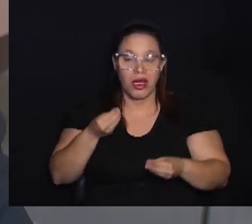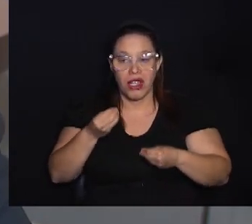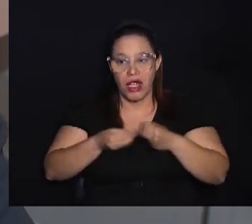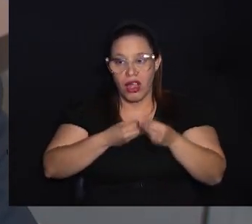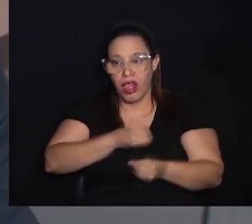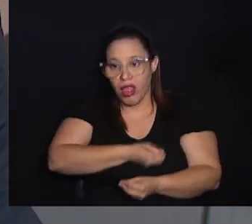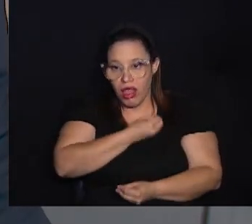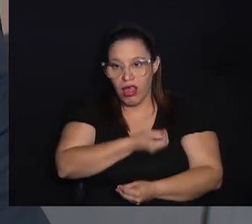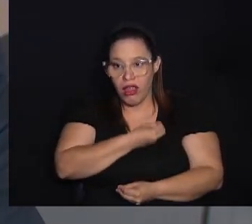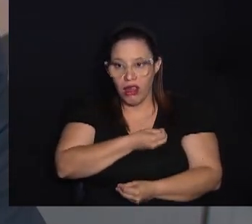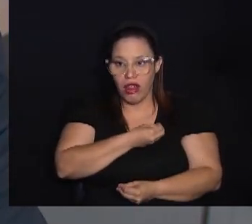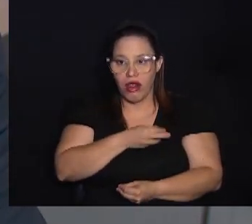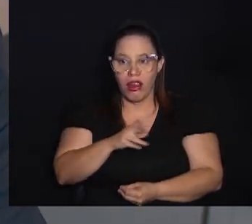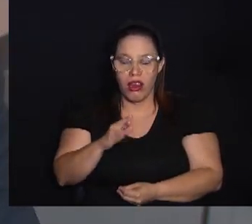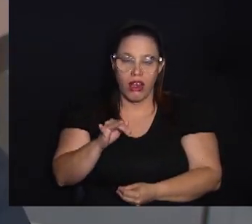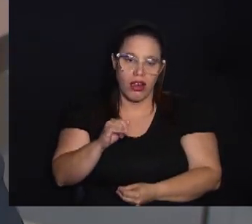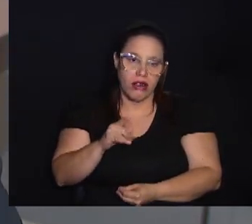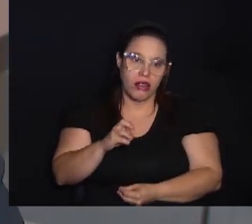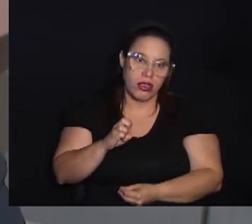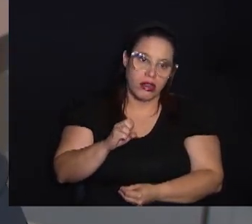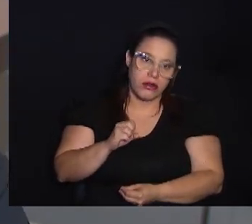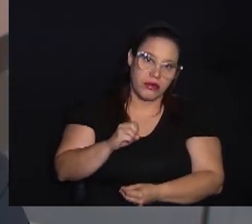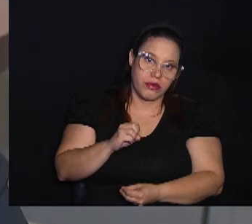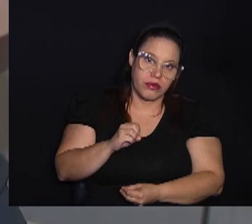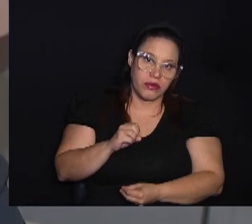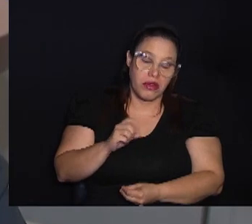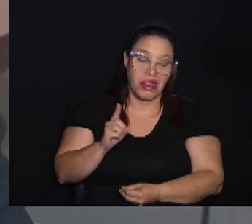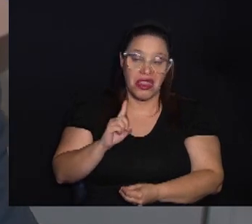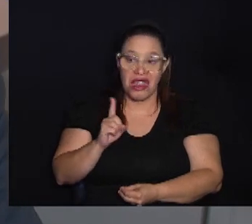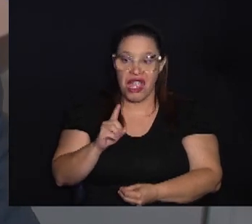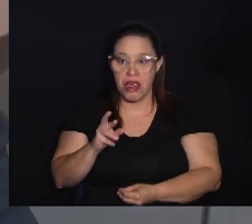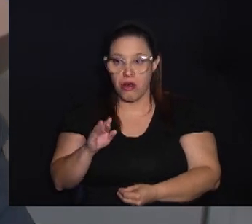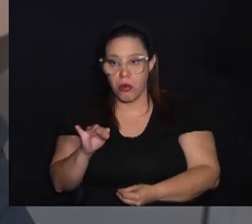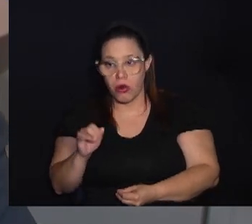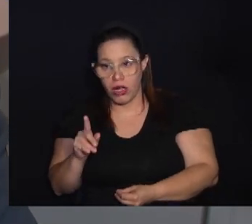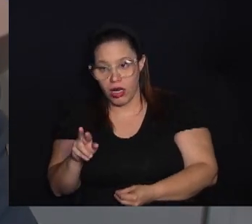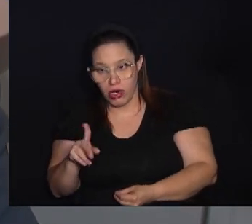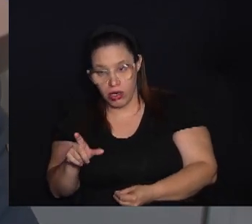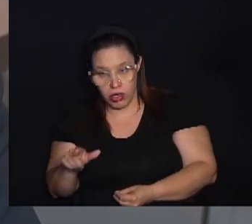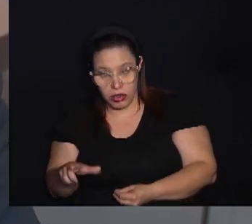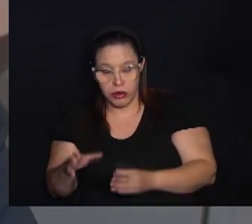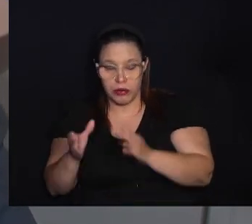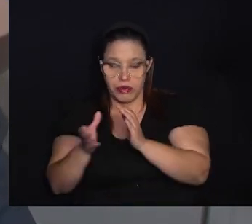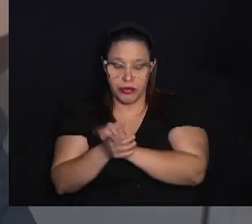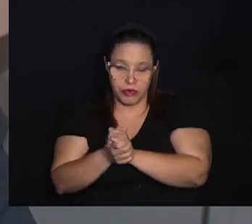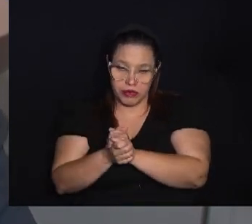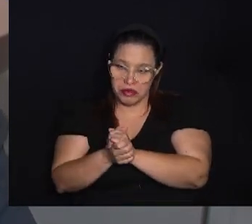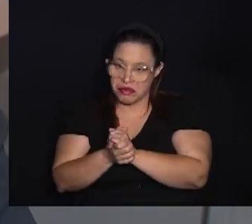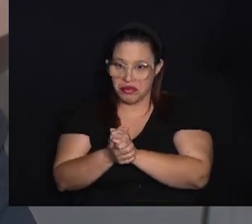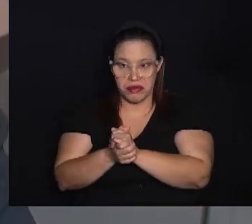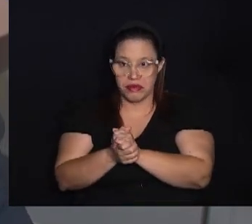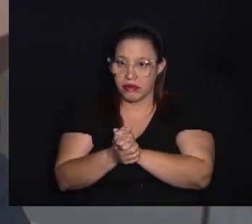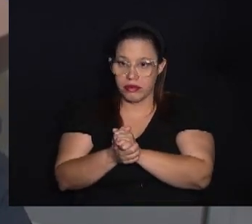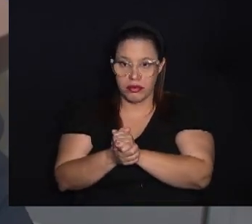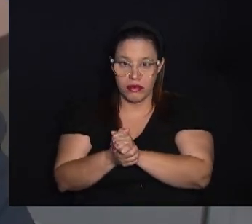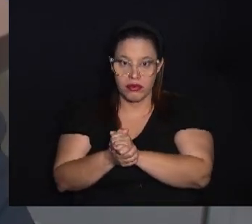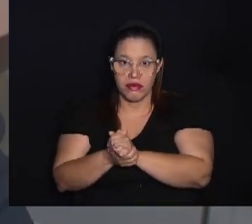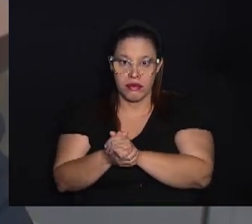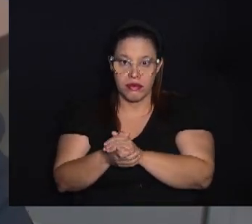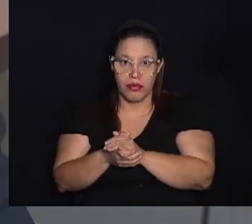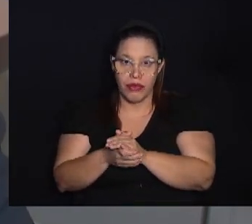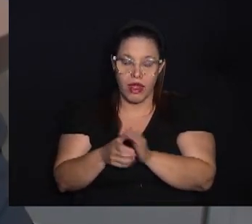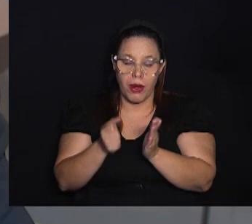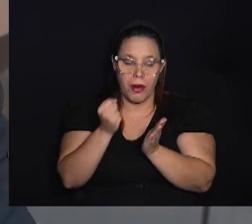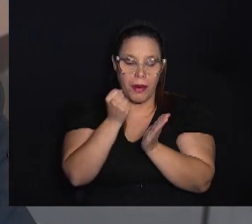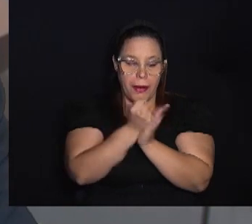relacionamento que ainda não se caracteriza nem como união estável e nem como casamento. Então, isso fará com que o patrimônio de